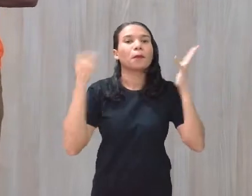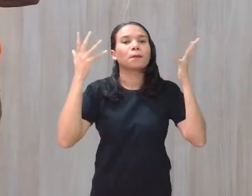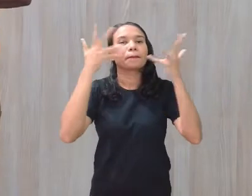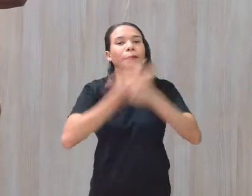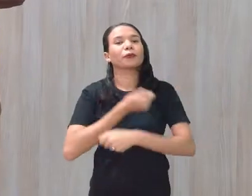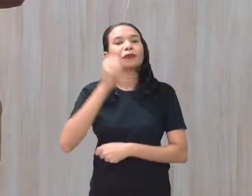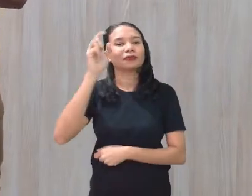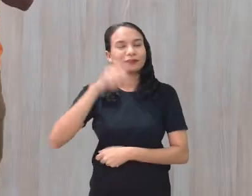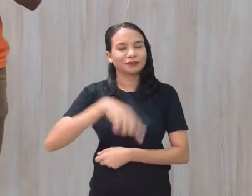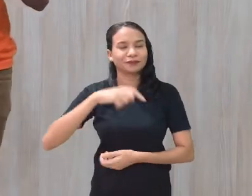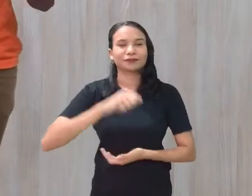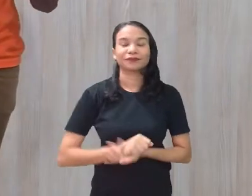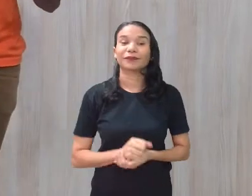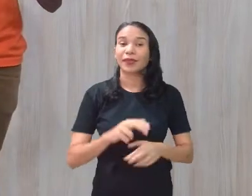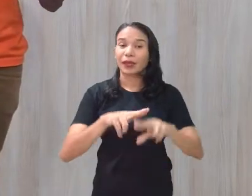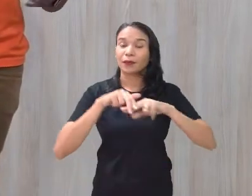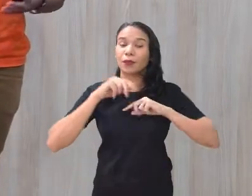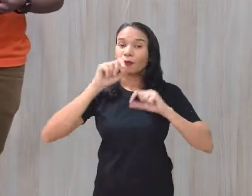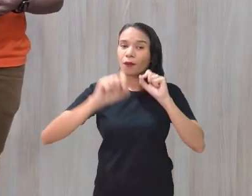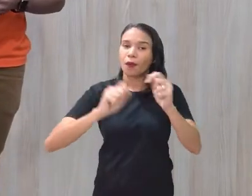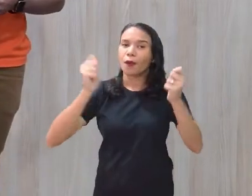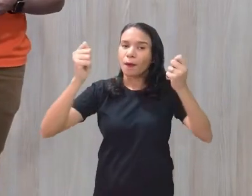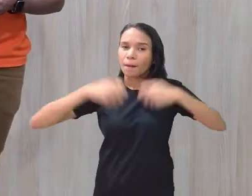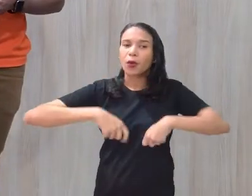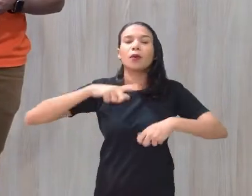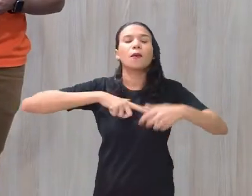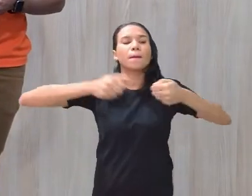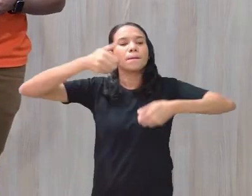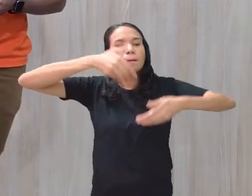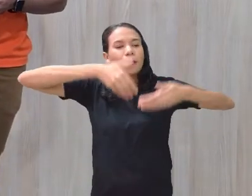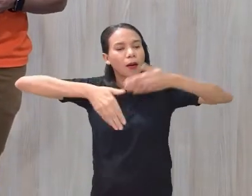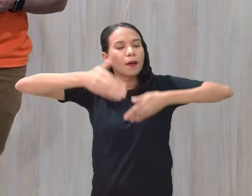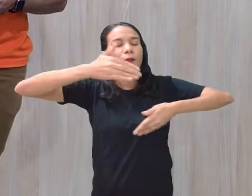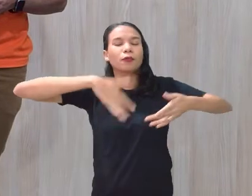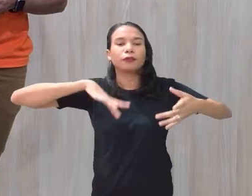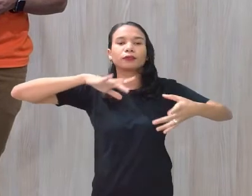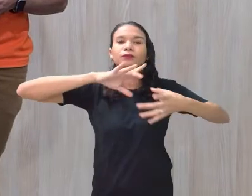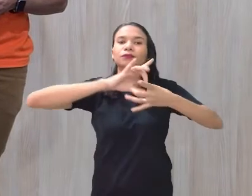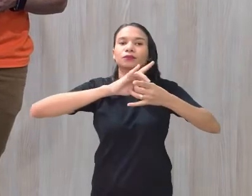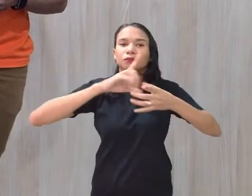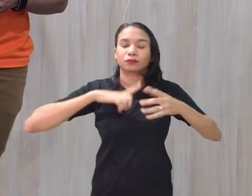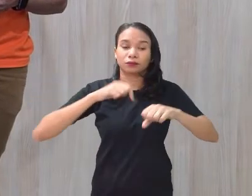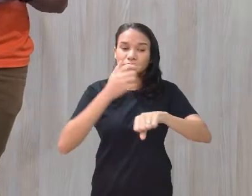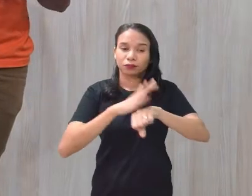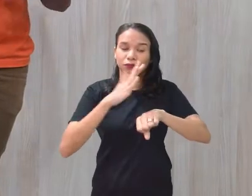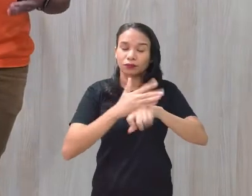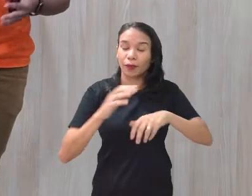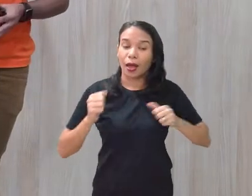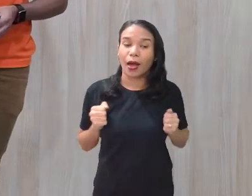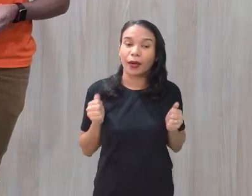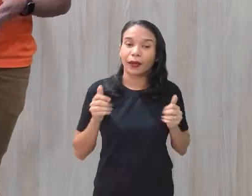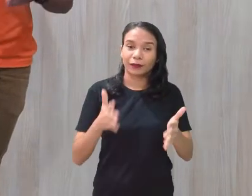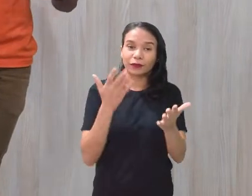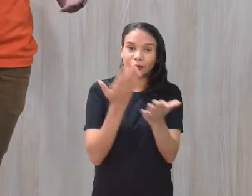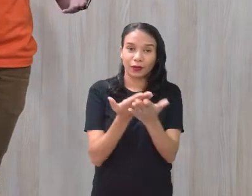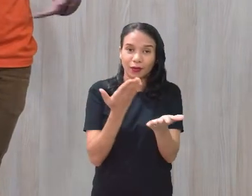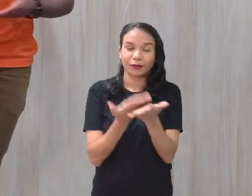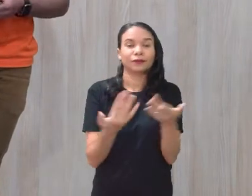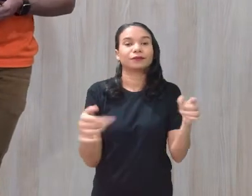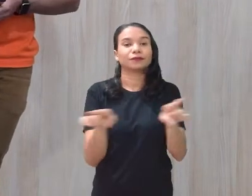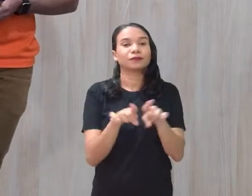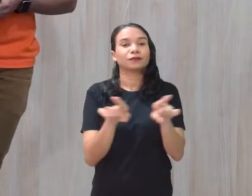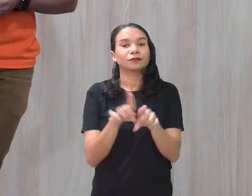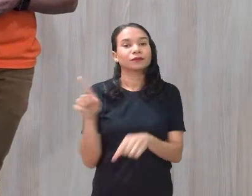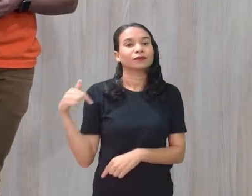bonitinho, certo? E lá você pode estar participando aí, certo? Ativamente também da nossa aula e da